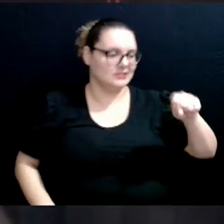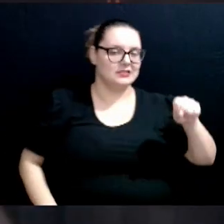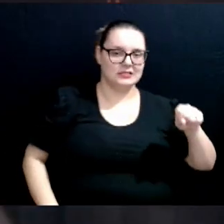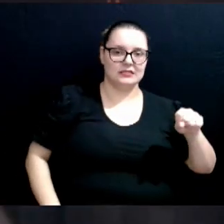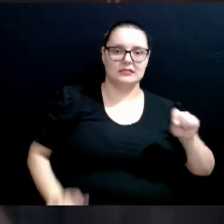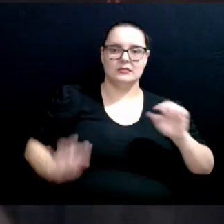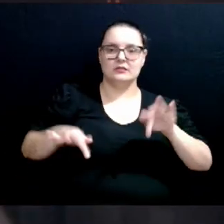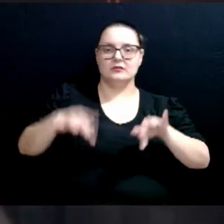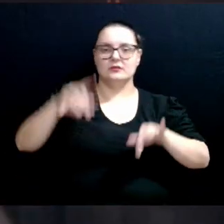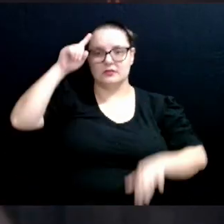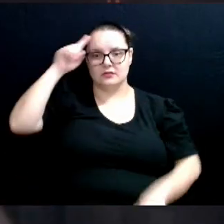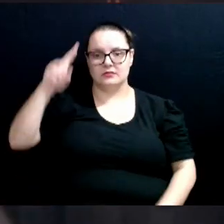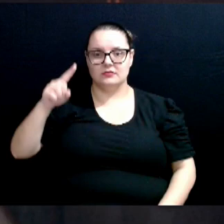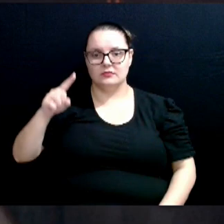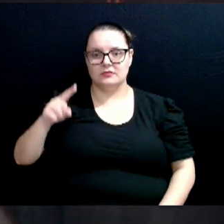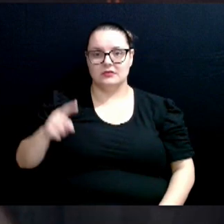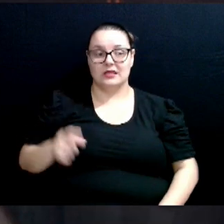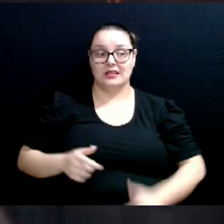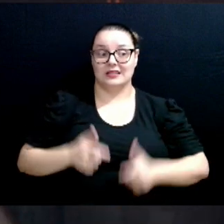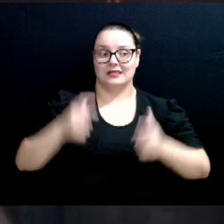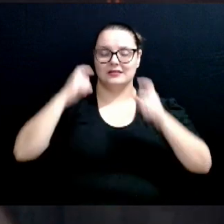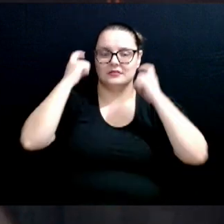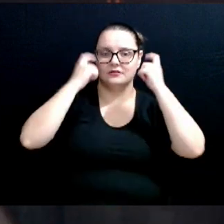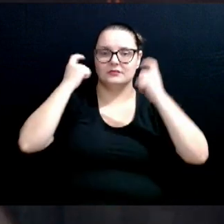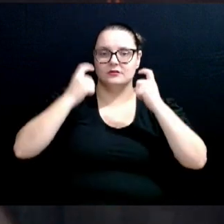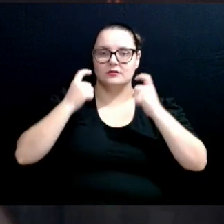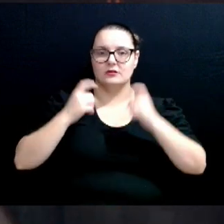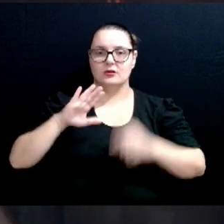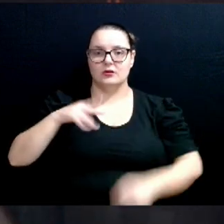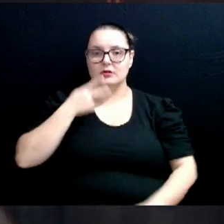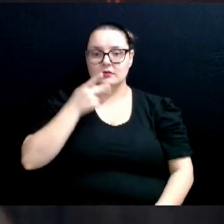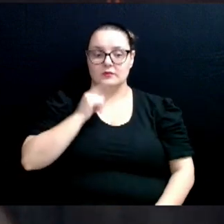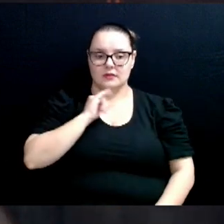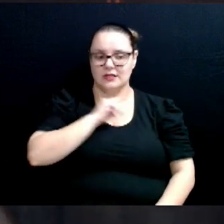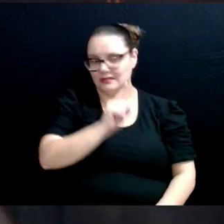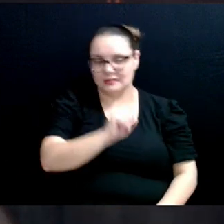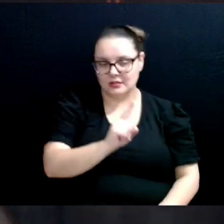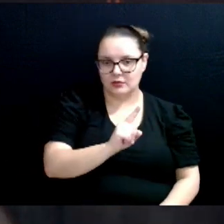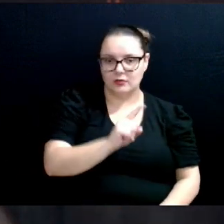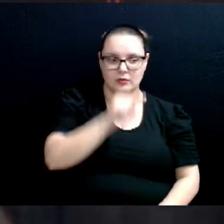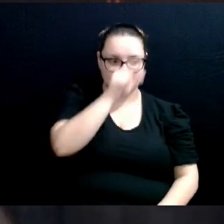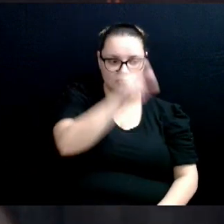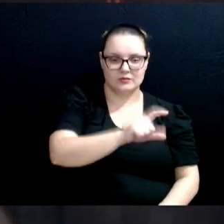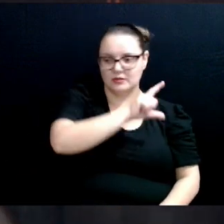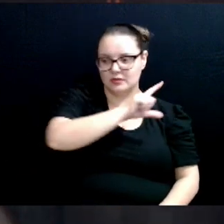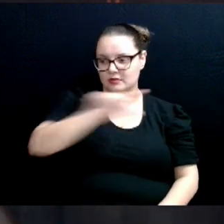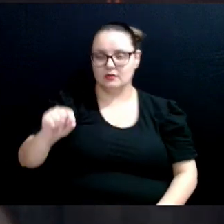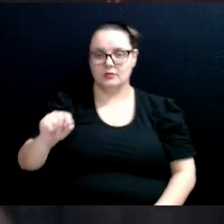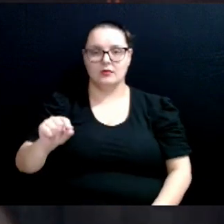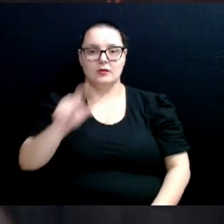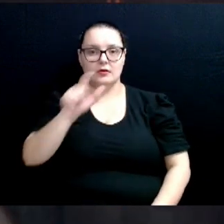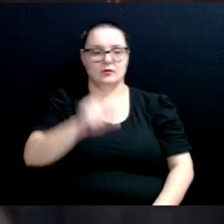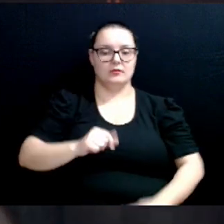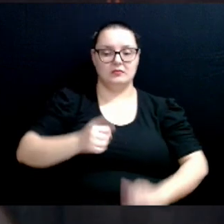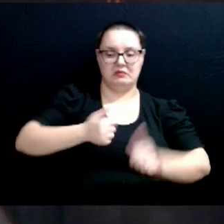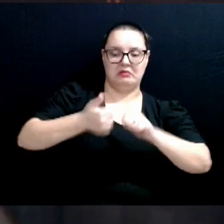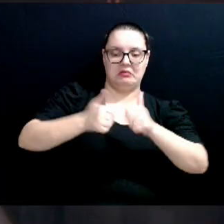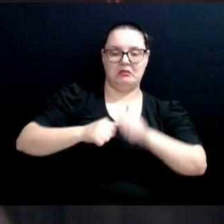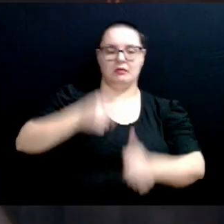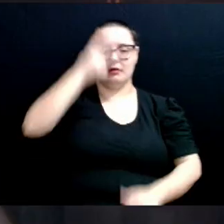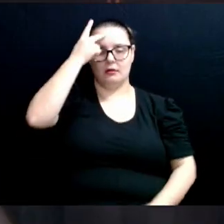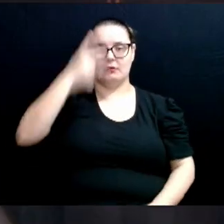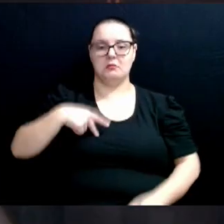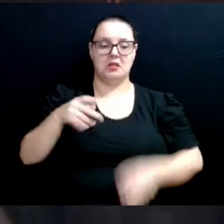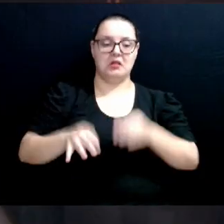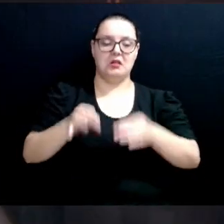grande receio dela é que ao dizer não, o outro vai embora, o outro vai fazer uma crítica, um julgamento com relação a ela,